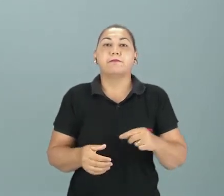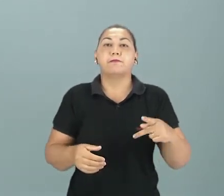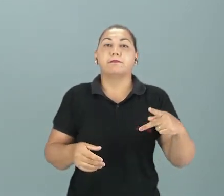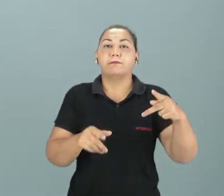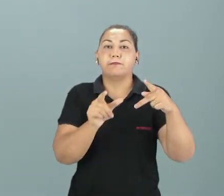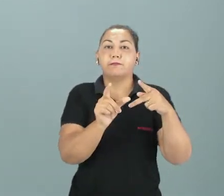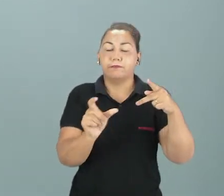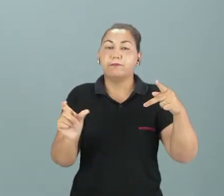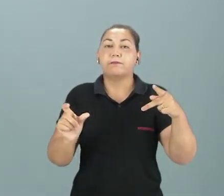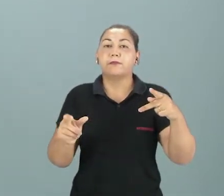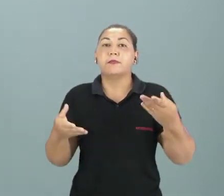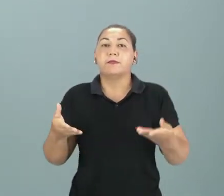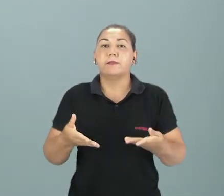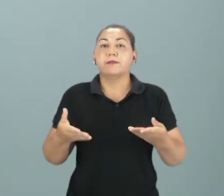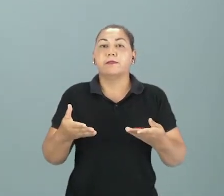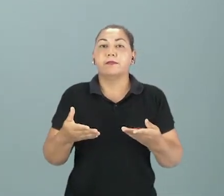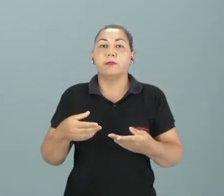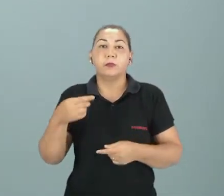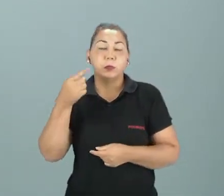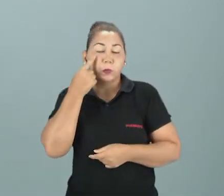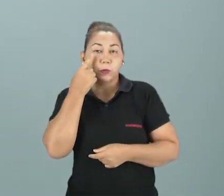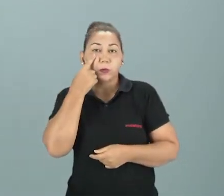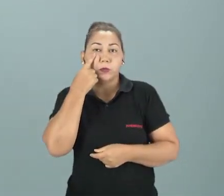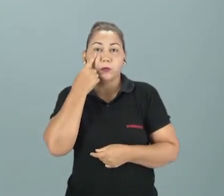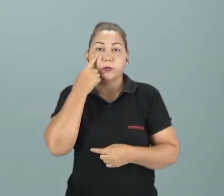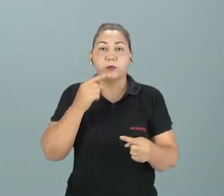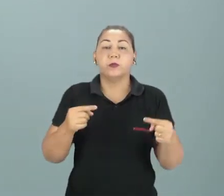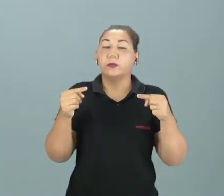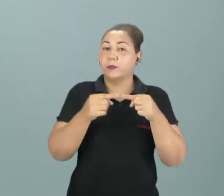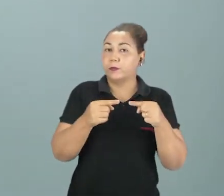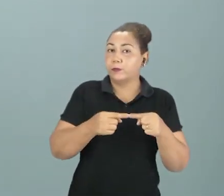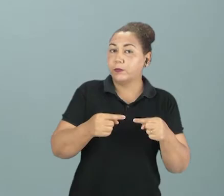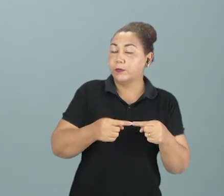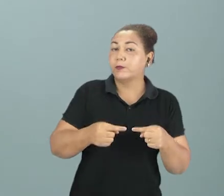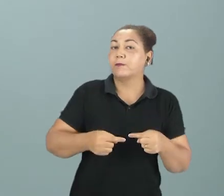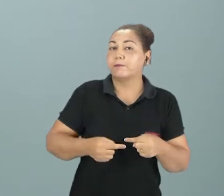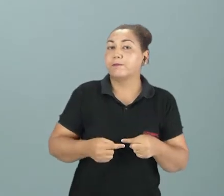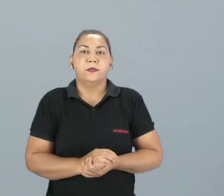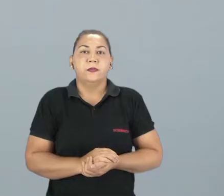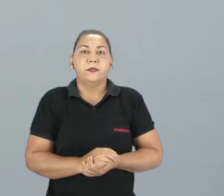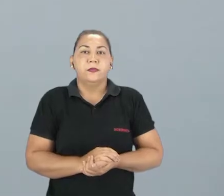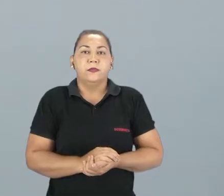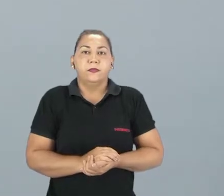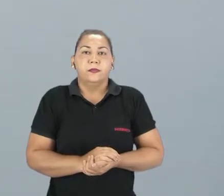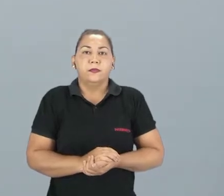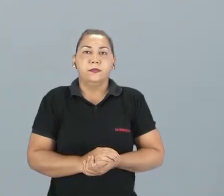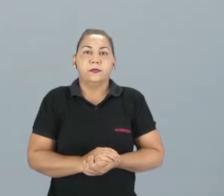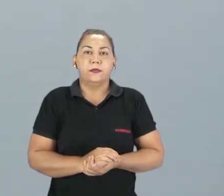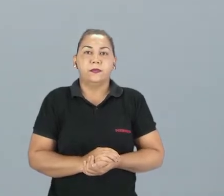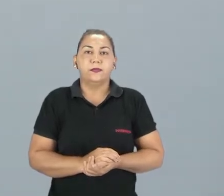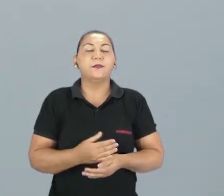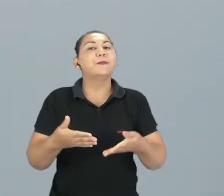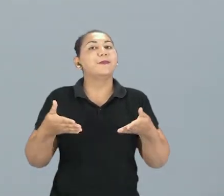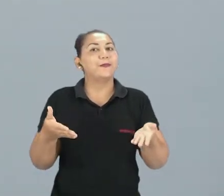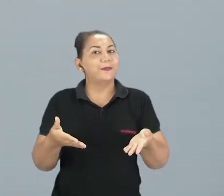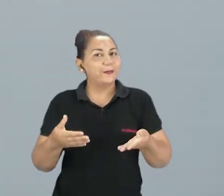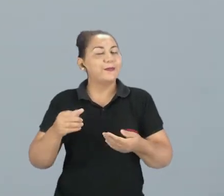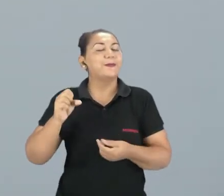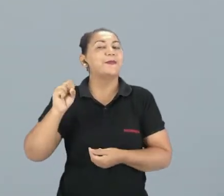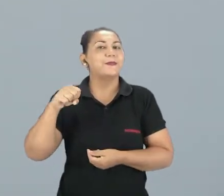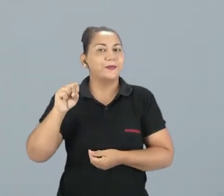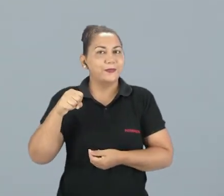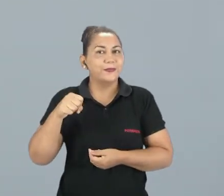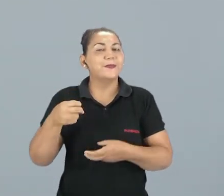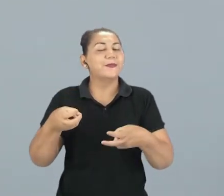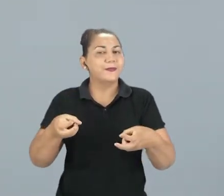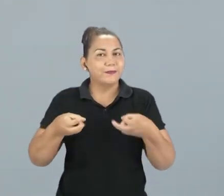a concordância verbal. Para isso, vamos observar sempre o sujeito. Agora sim,